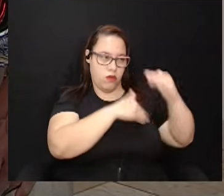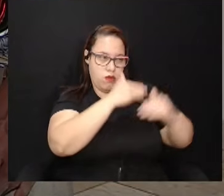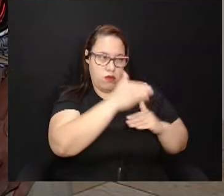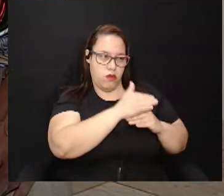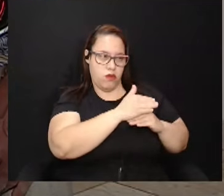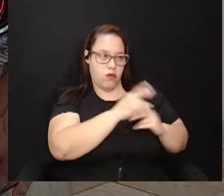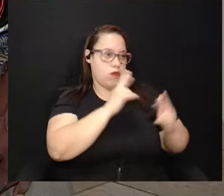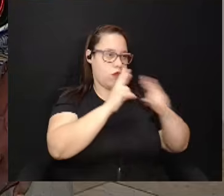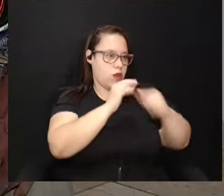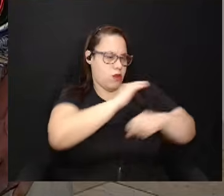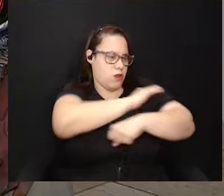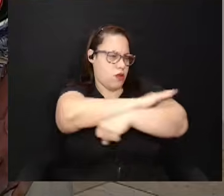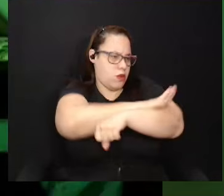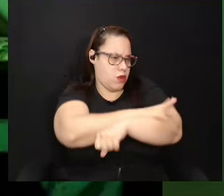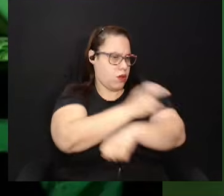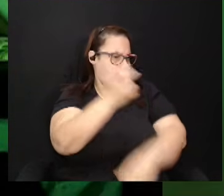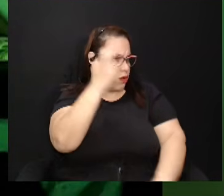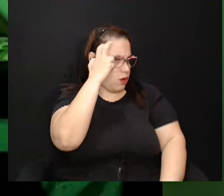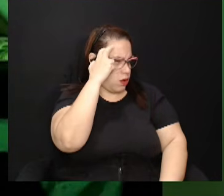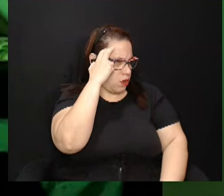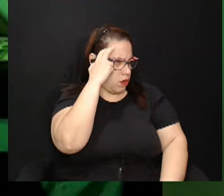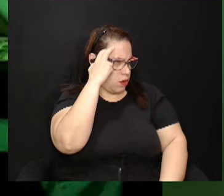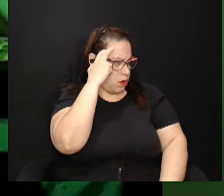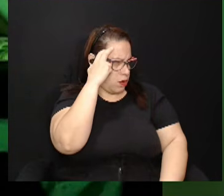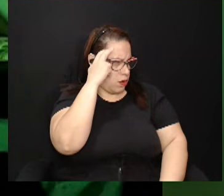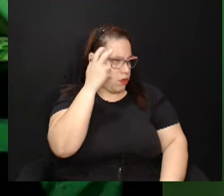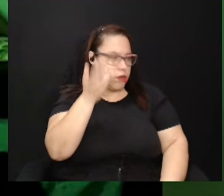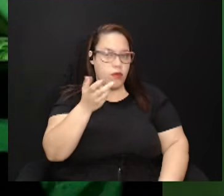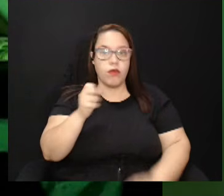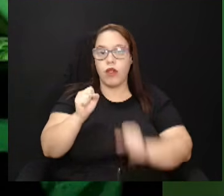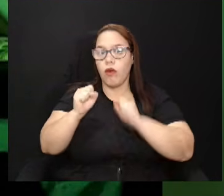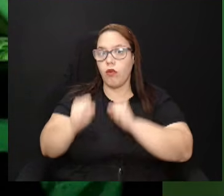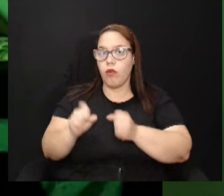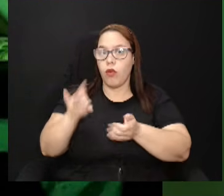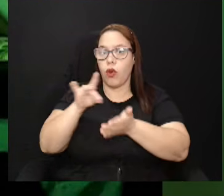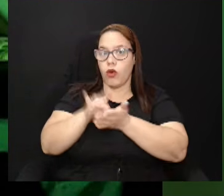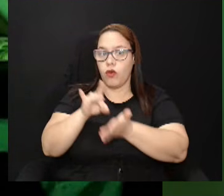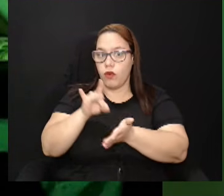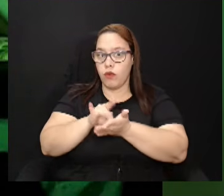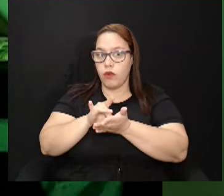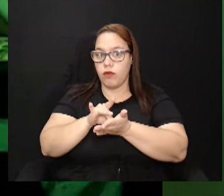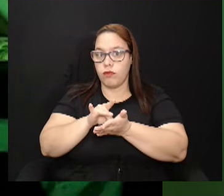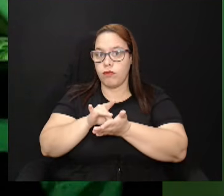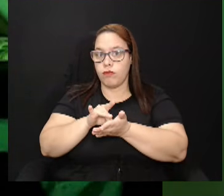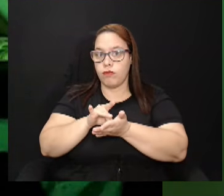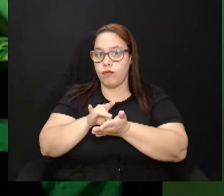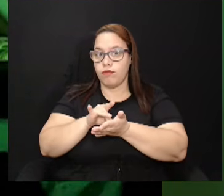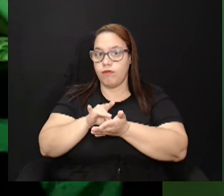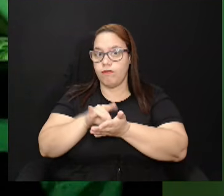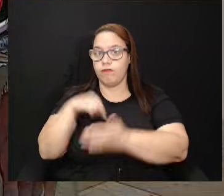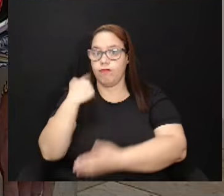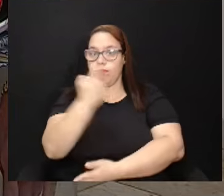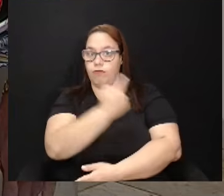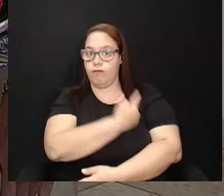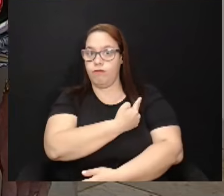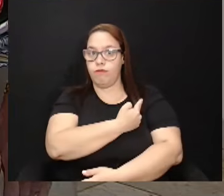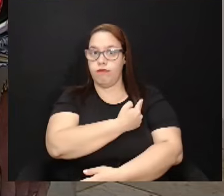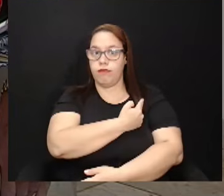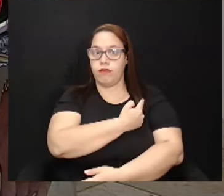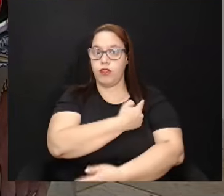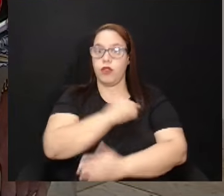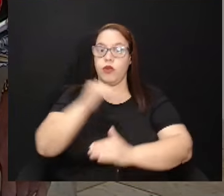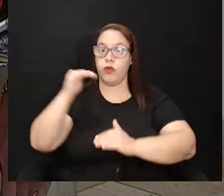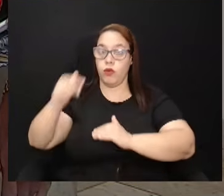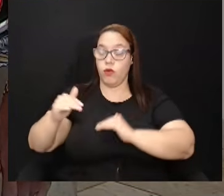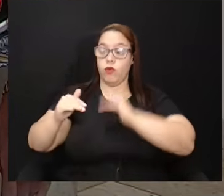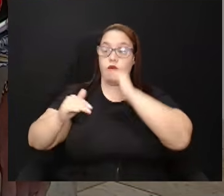racismo, culturalmente? Eu posso afirmar que nós estamos evoluindo como as